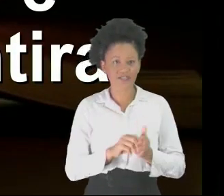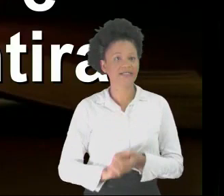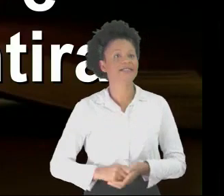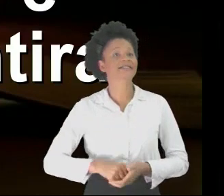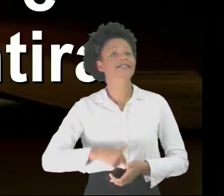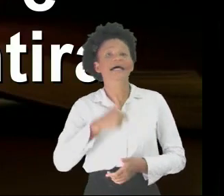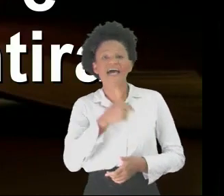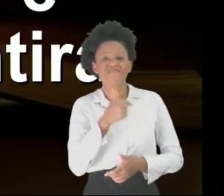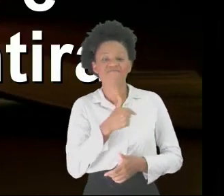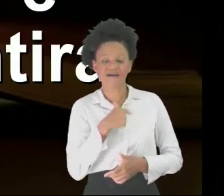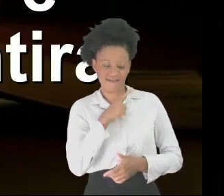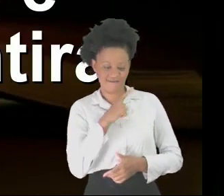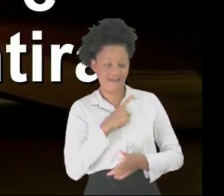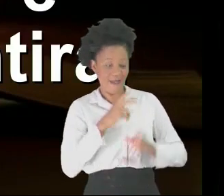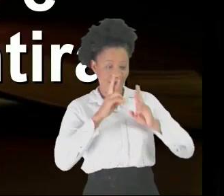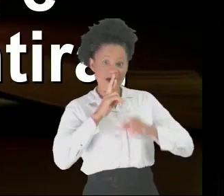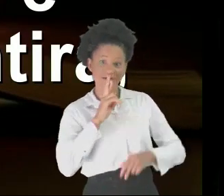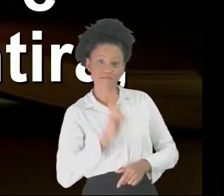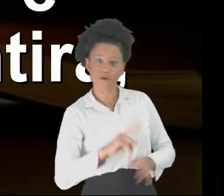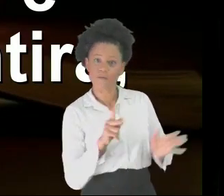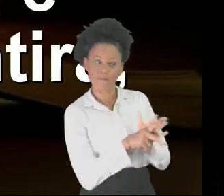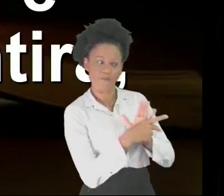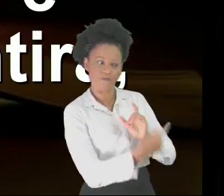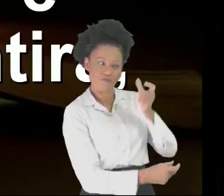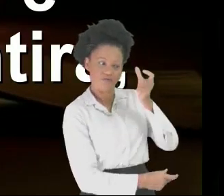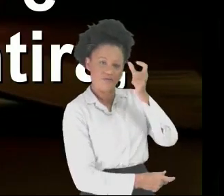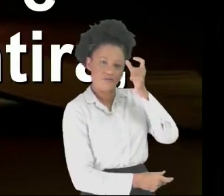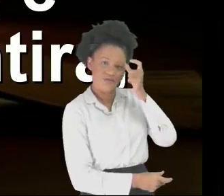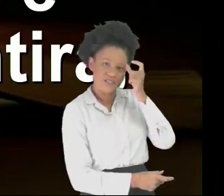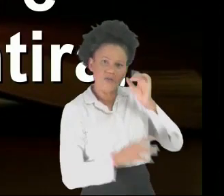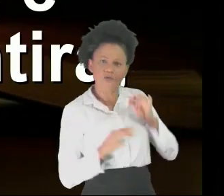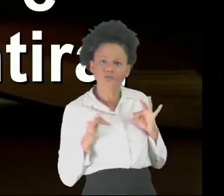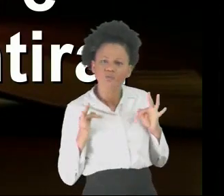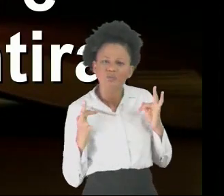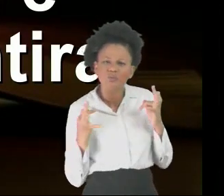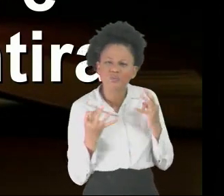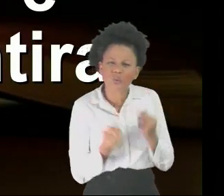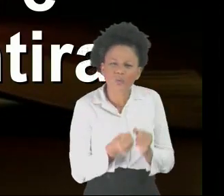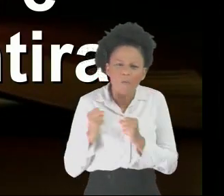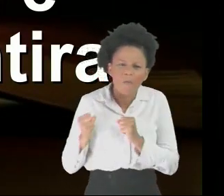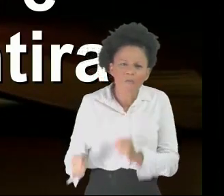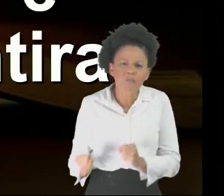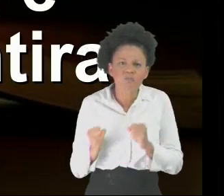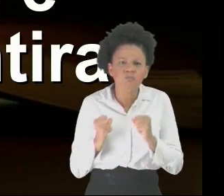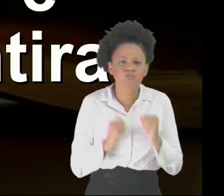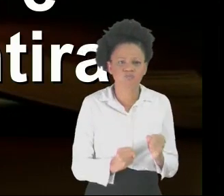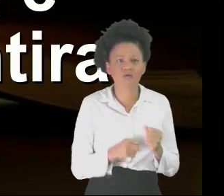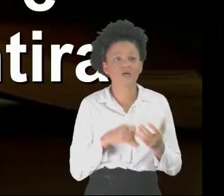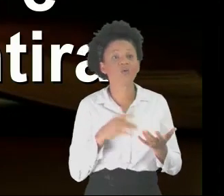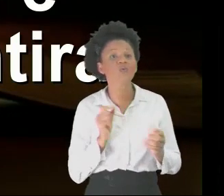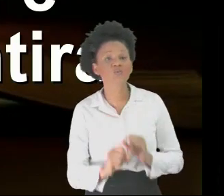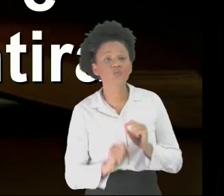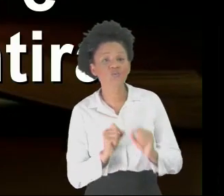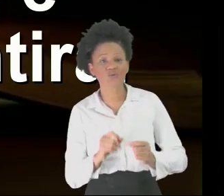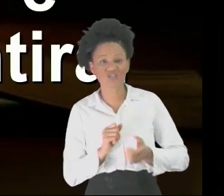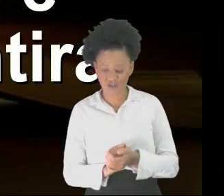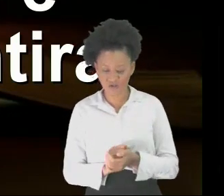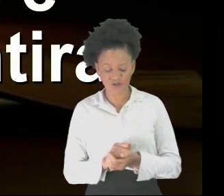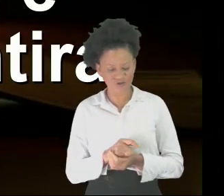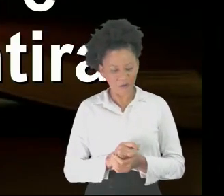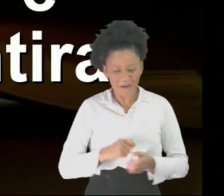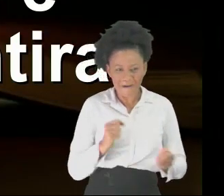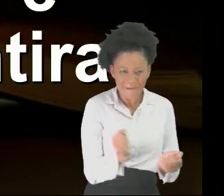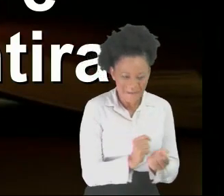de Satanás, com todo o poder e sinais e prodígios